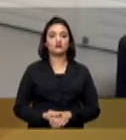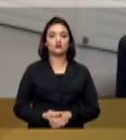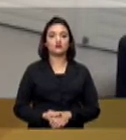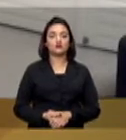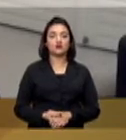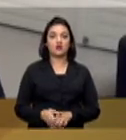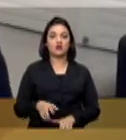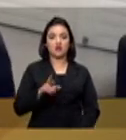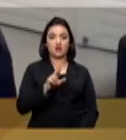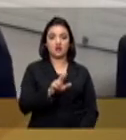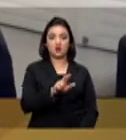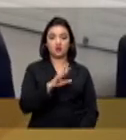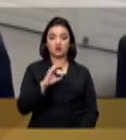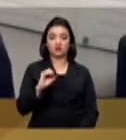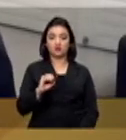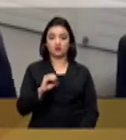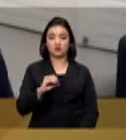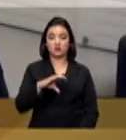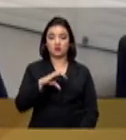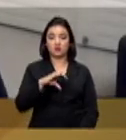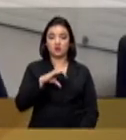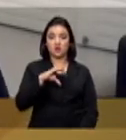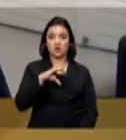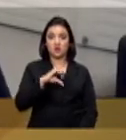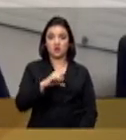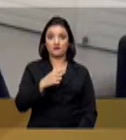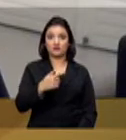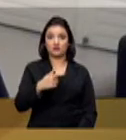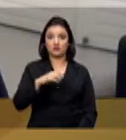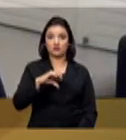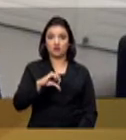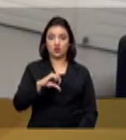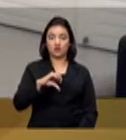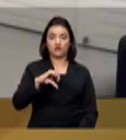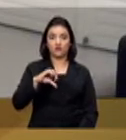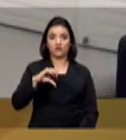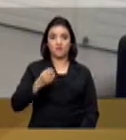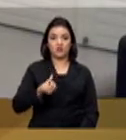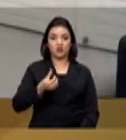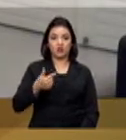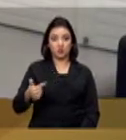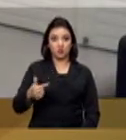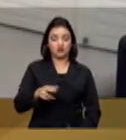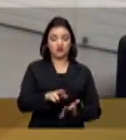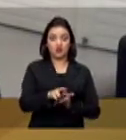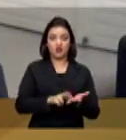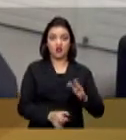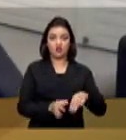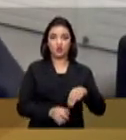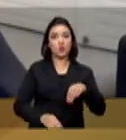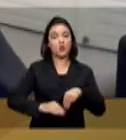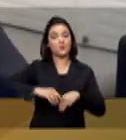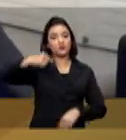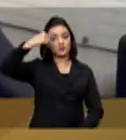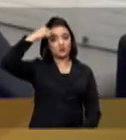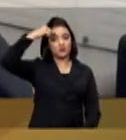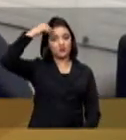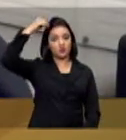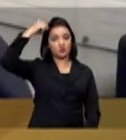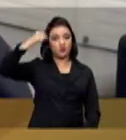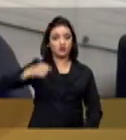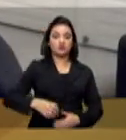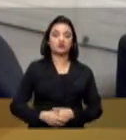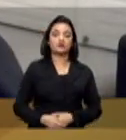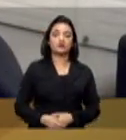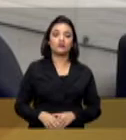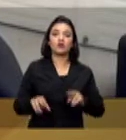979-962, procedente do Rio Grande do Sul. Relator é o ministro Luiz Roberto Barroso. O tema é